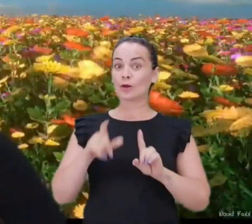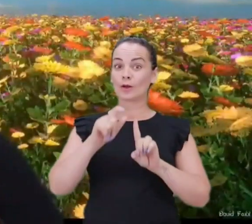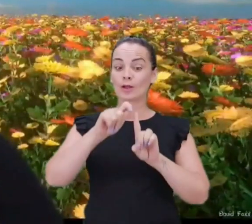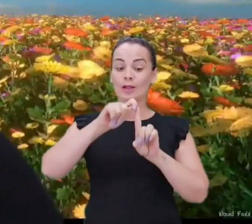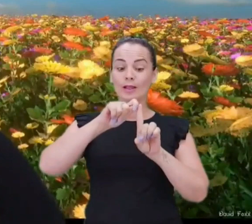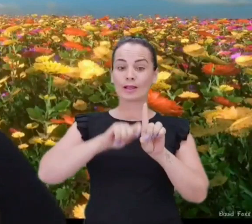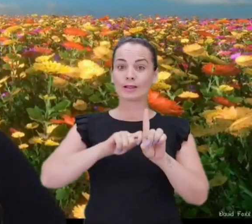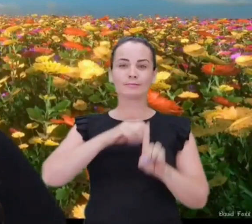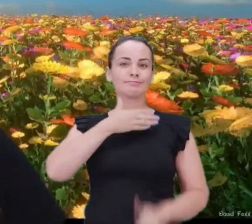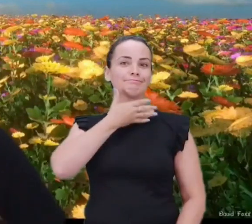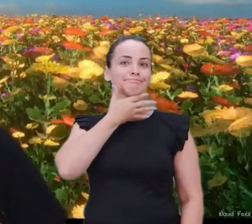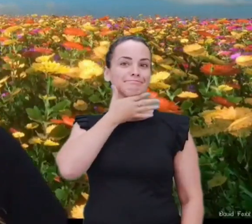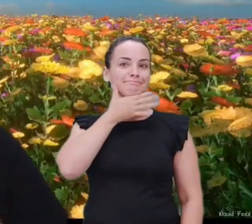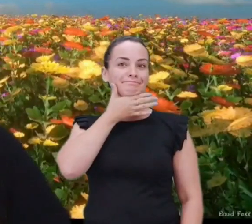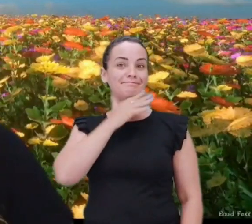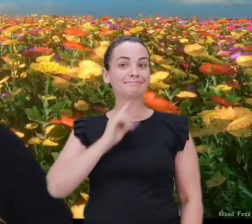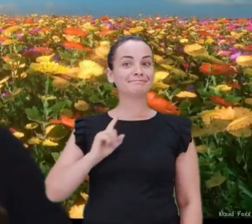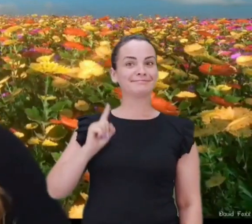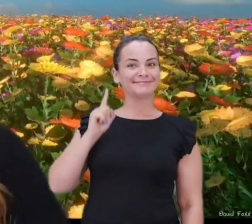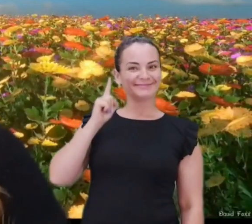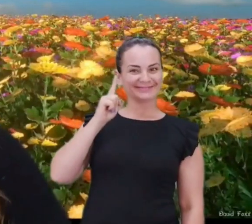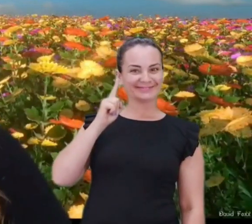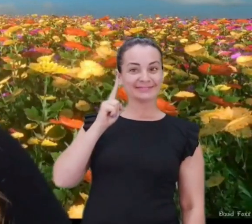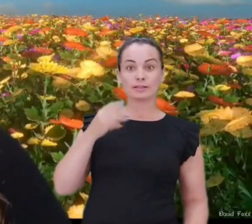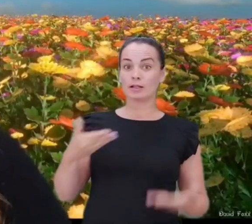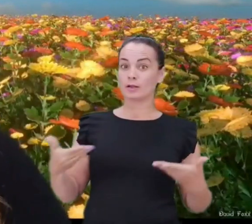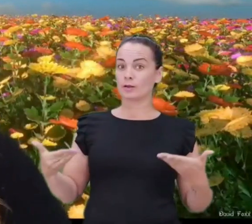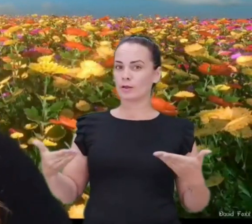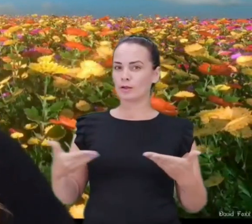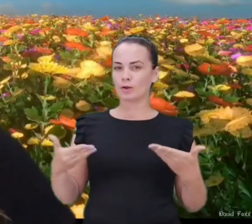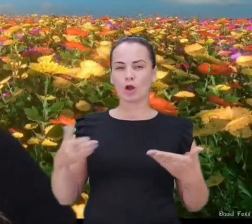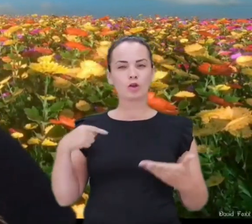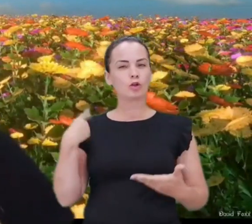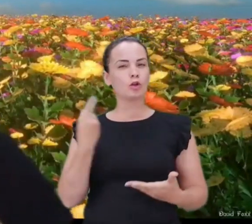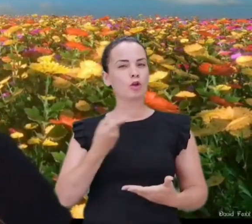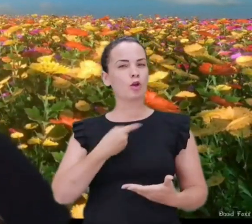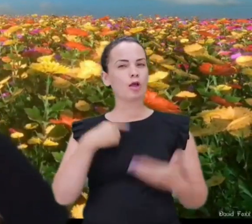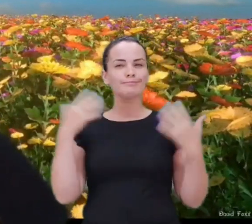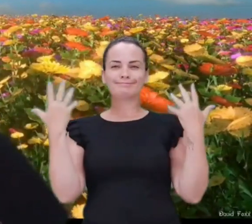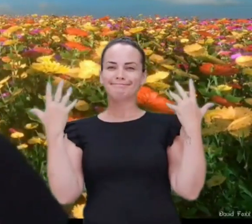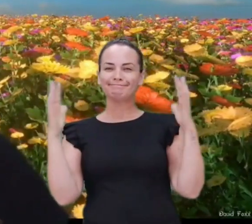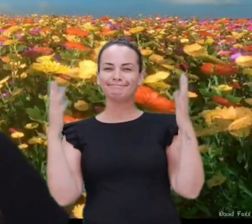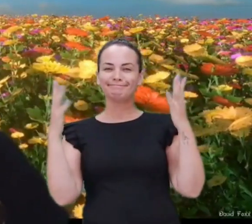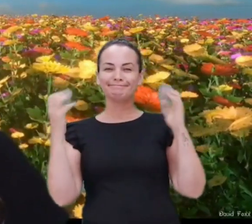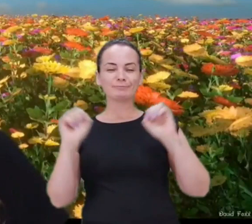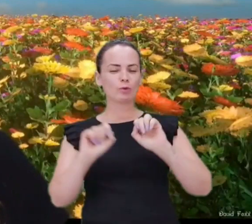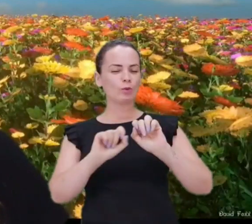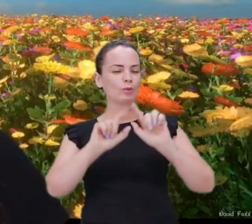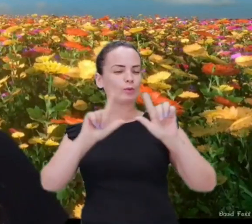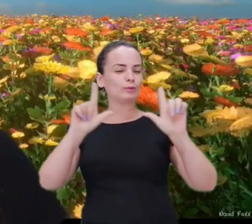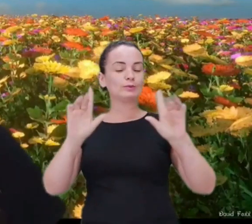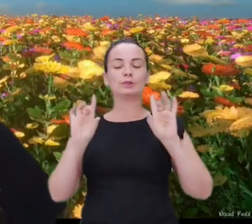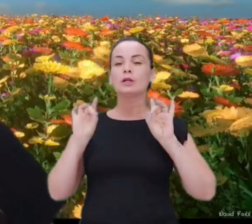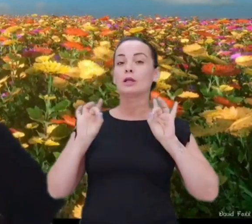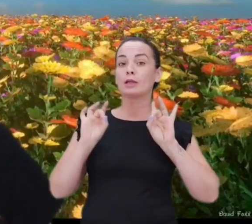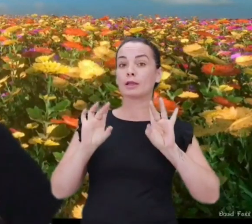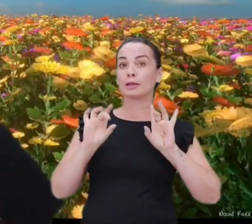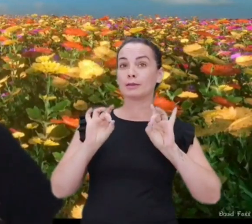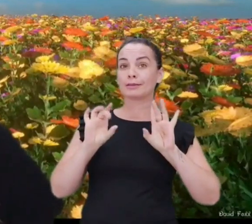mês de março, March. E nesse mês comemoramos uma data muito